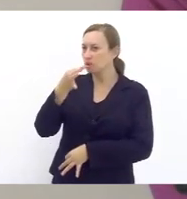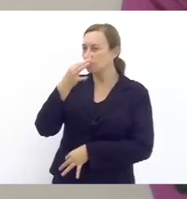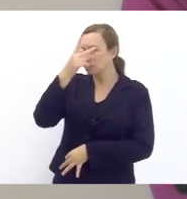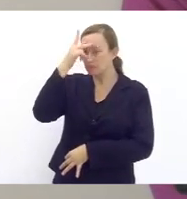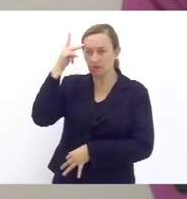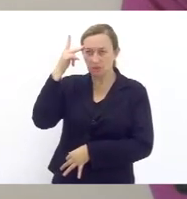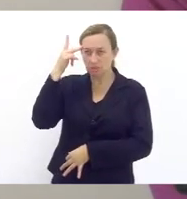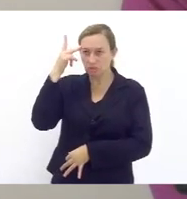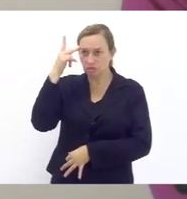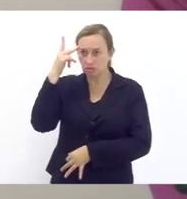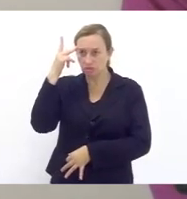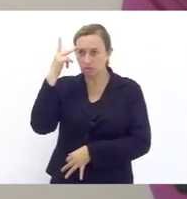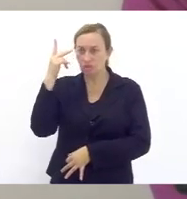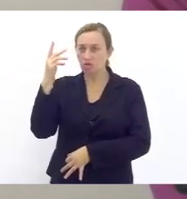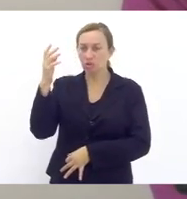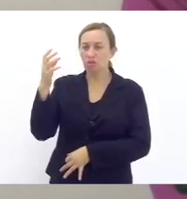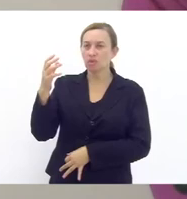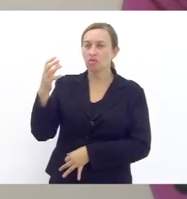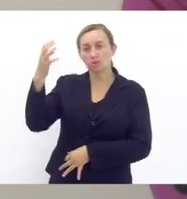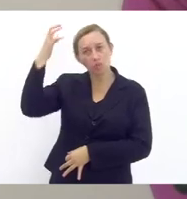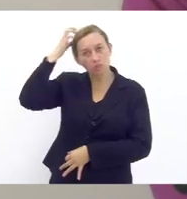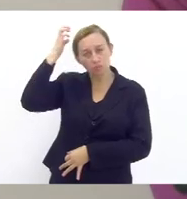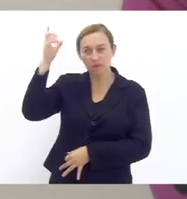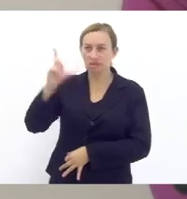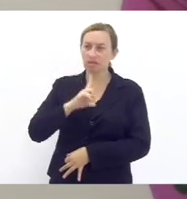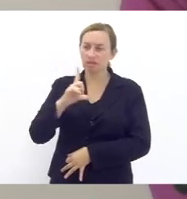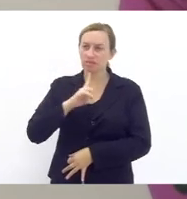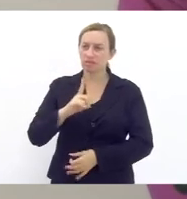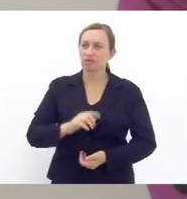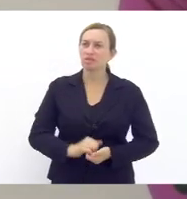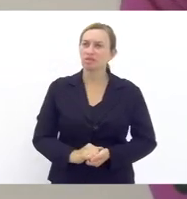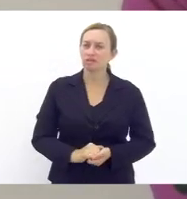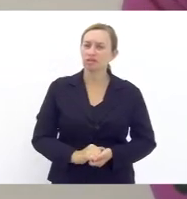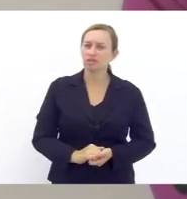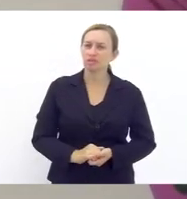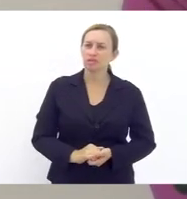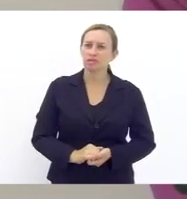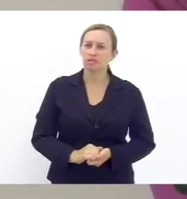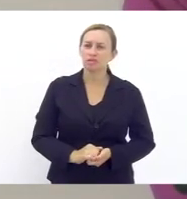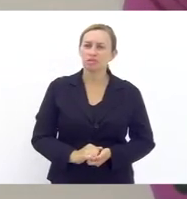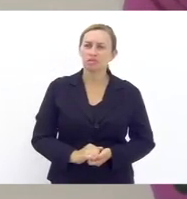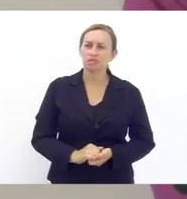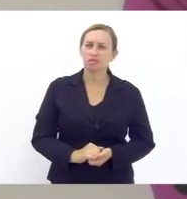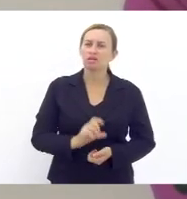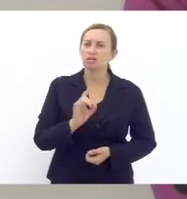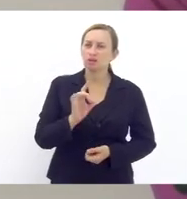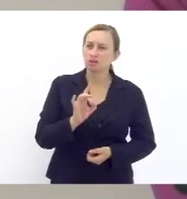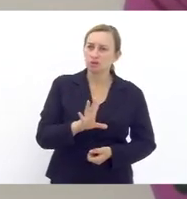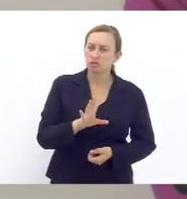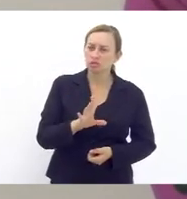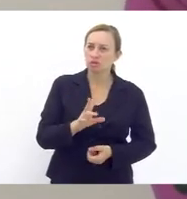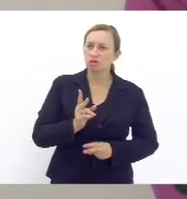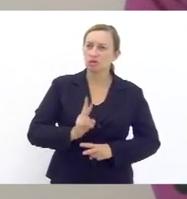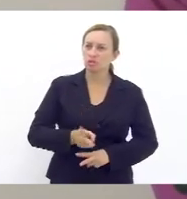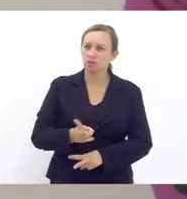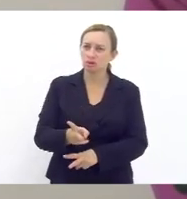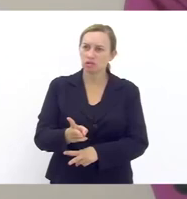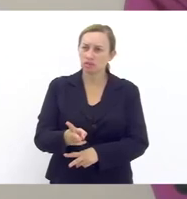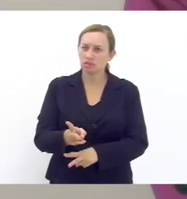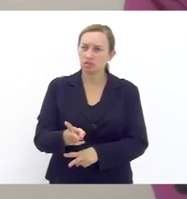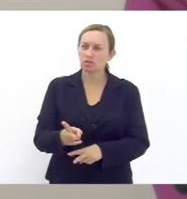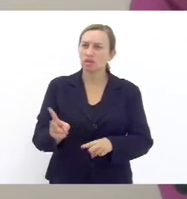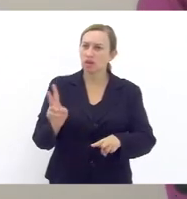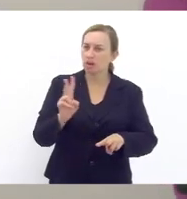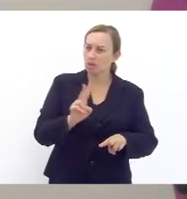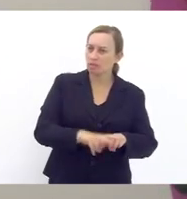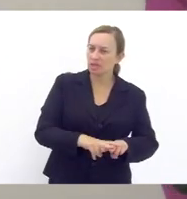existem é que se na audiência de Custódia só vá fazer audiência de Custódia Isso vai ser permanecido a prisão